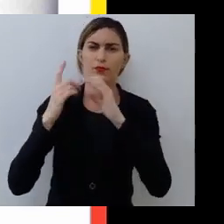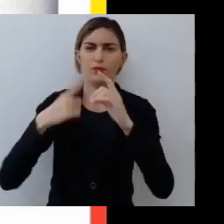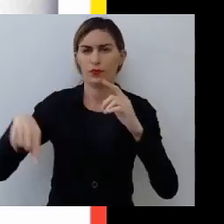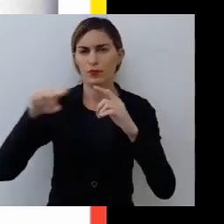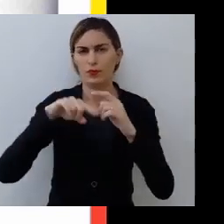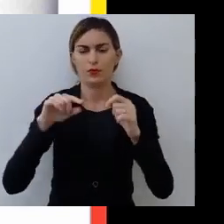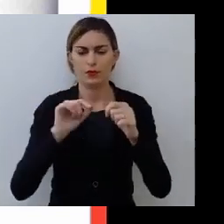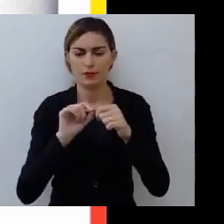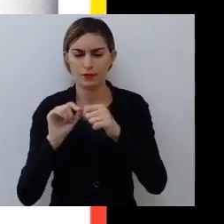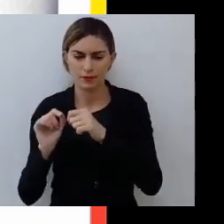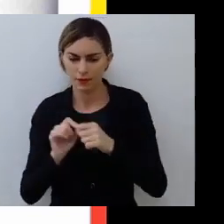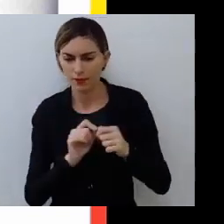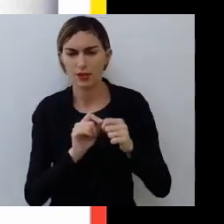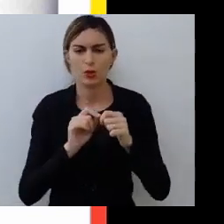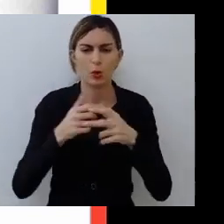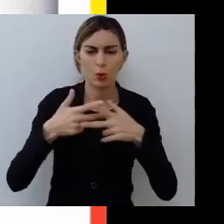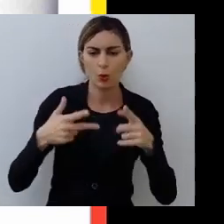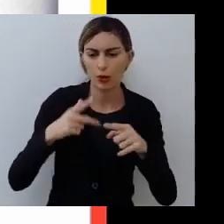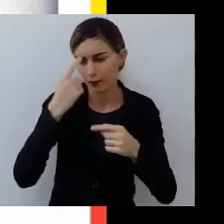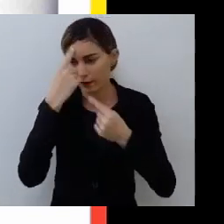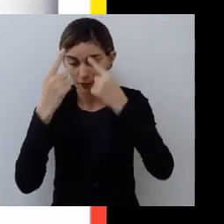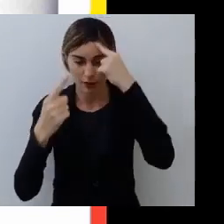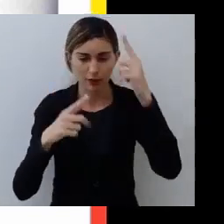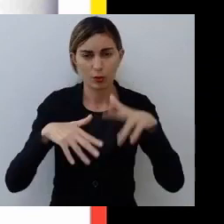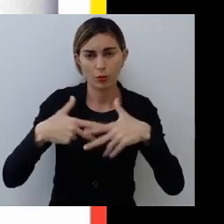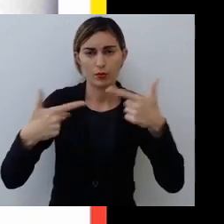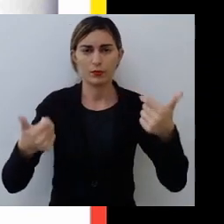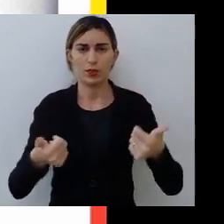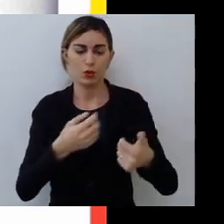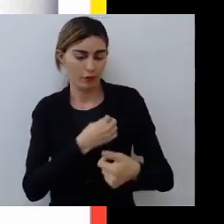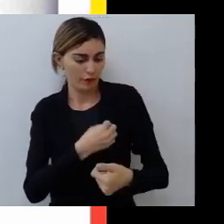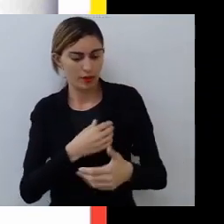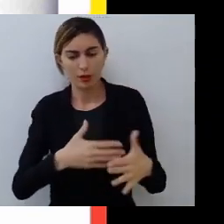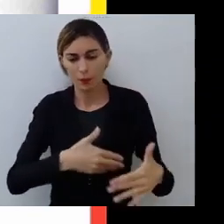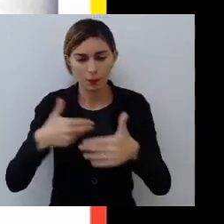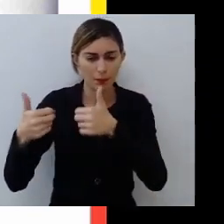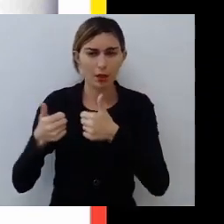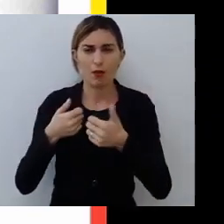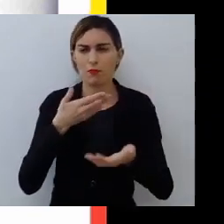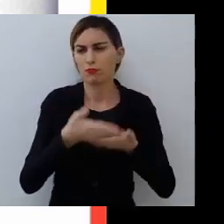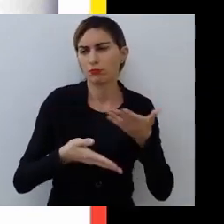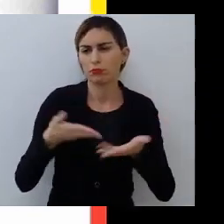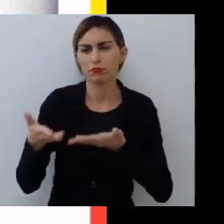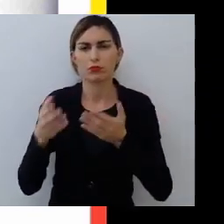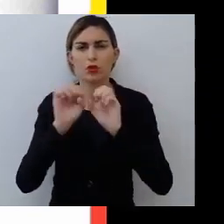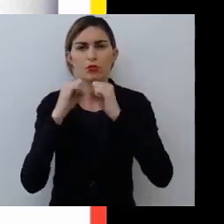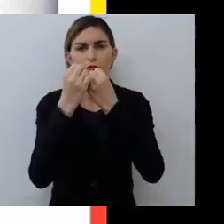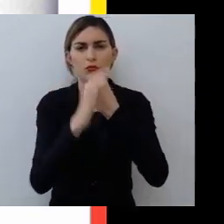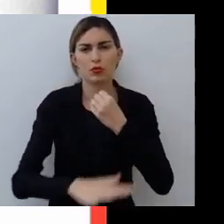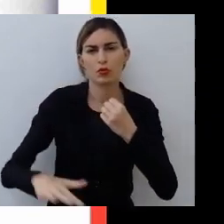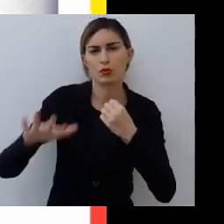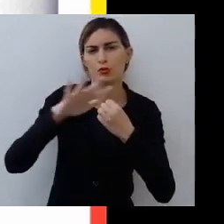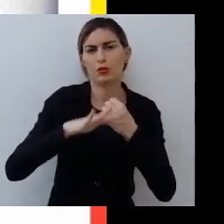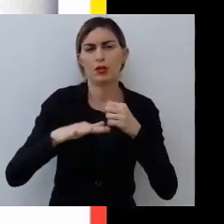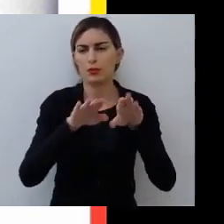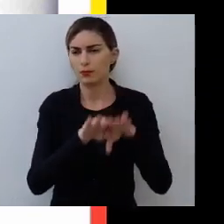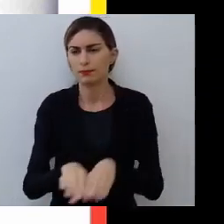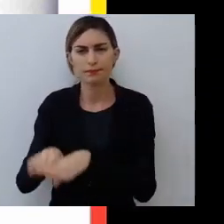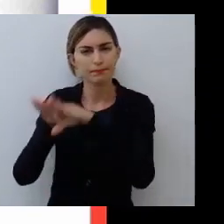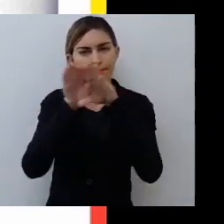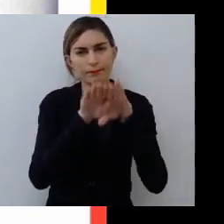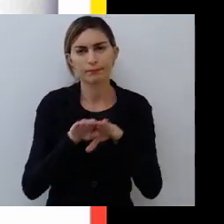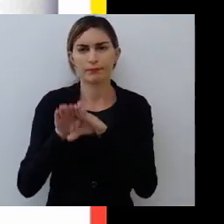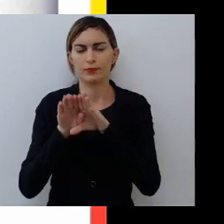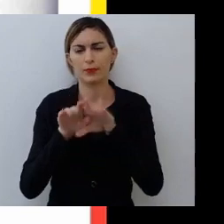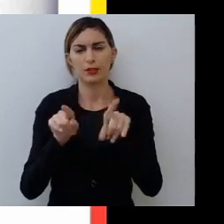passamos a fabricar ferramentas melhores, a viver melhor, a tratar em sociedade com os nossos iguais e